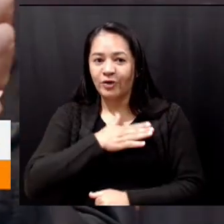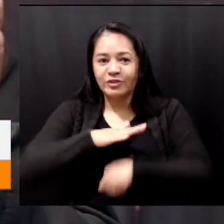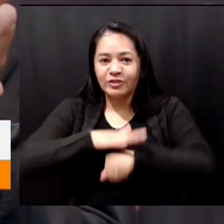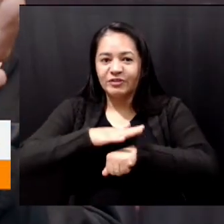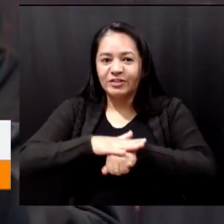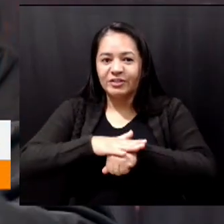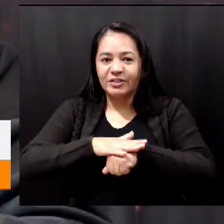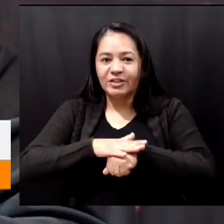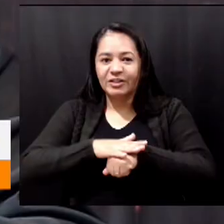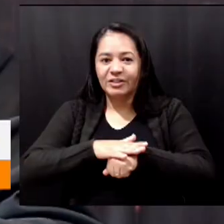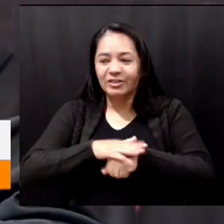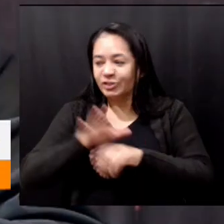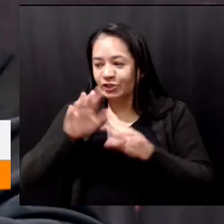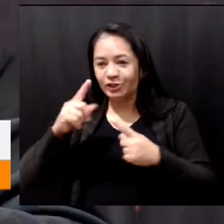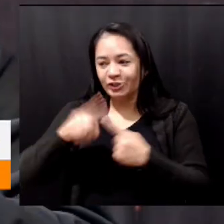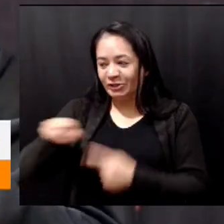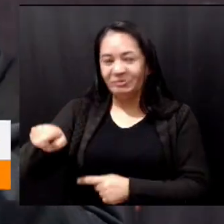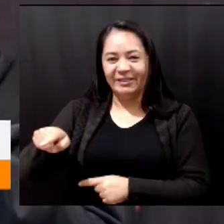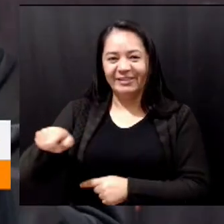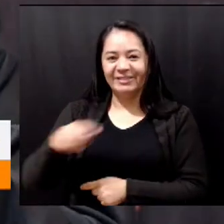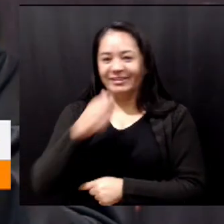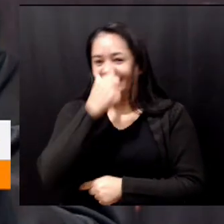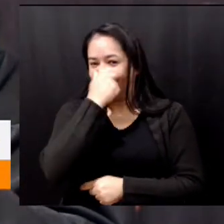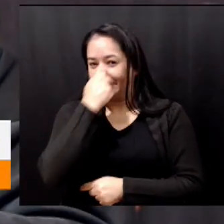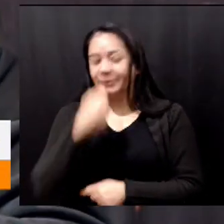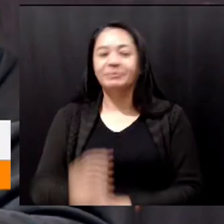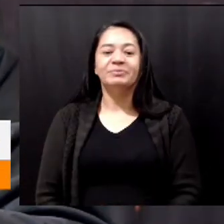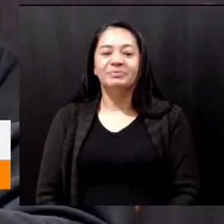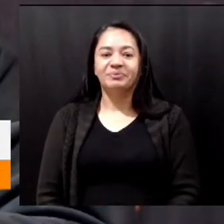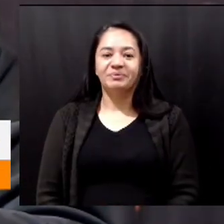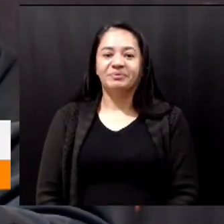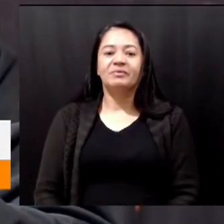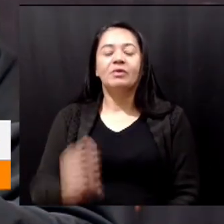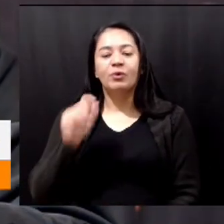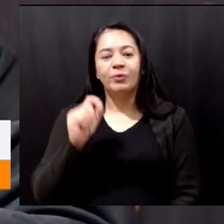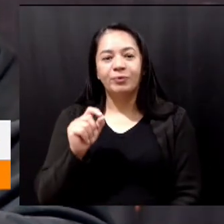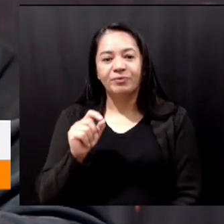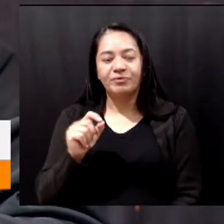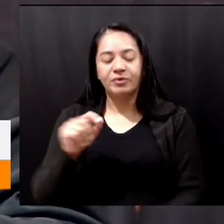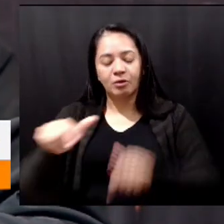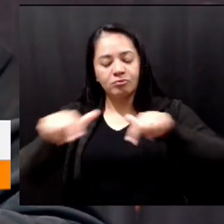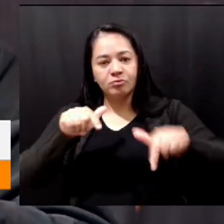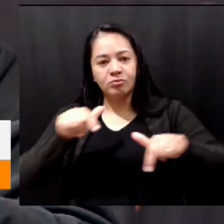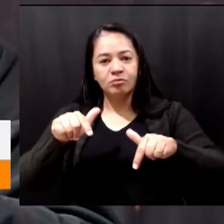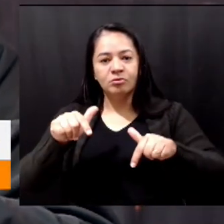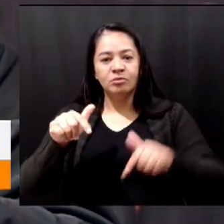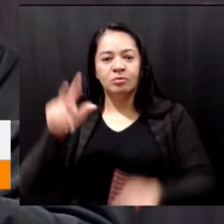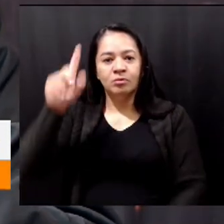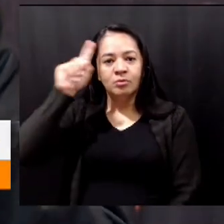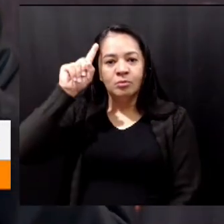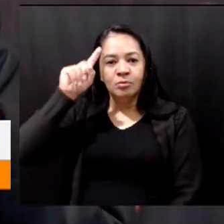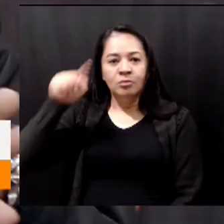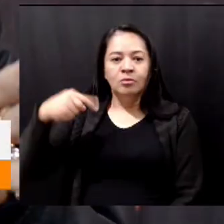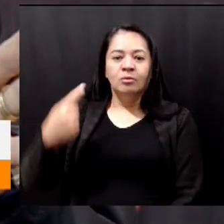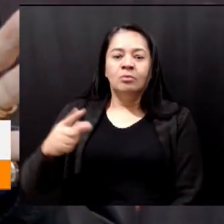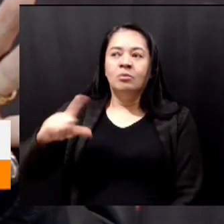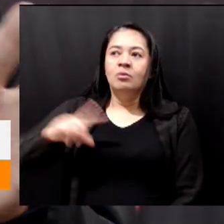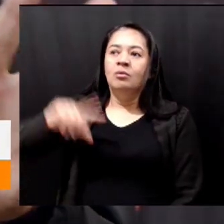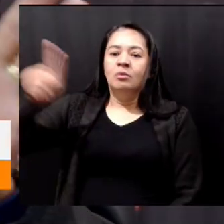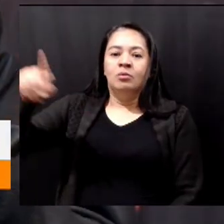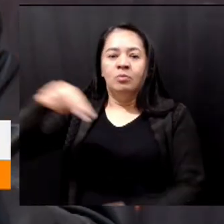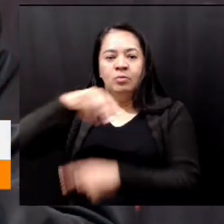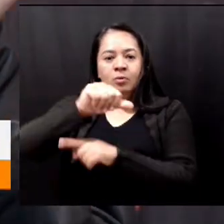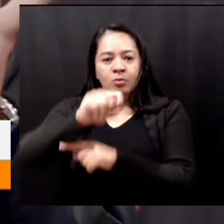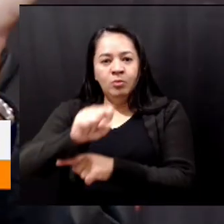essa que virou aí do NASA SpaceX, né? Que é um trabalho que é rotineiro, todo ano tem lá na NASA e tal. E Campinas teve agora